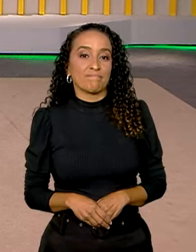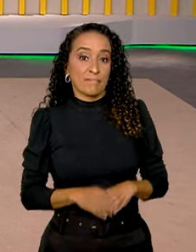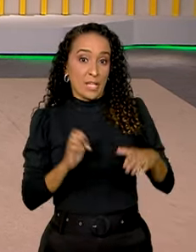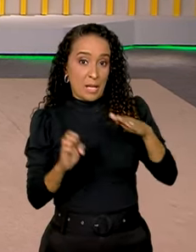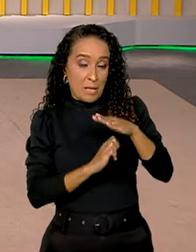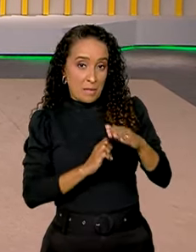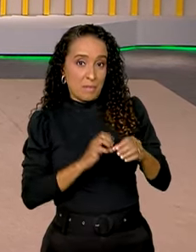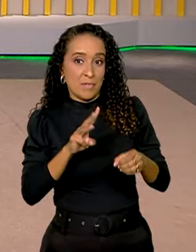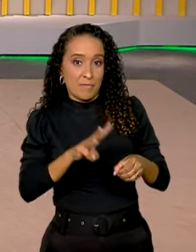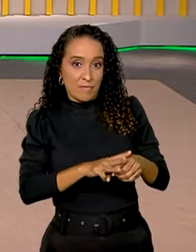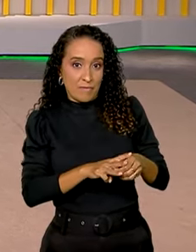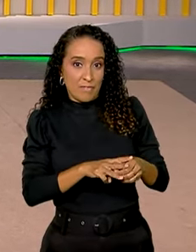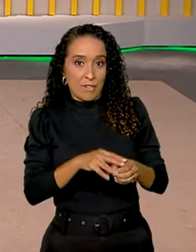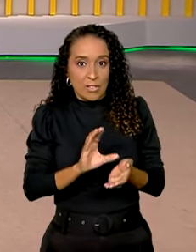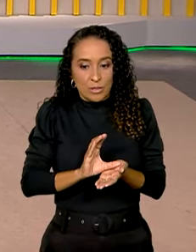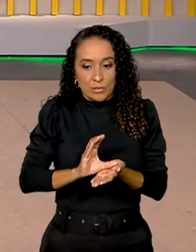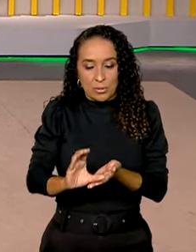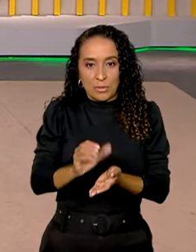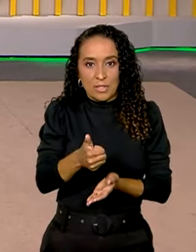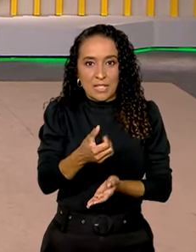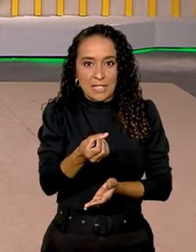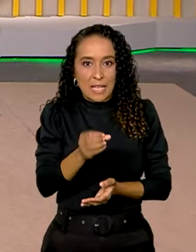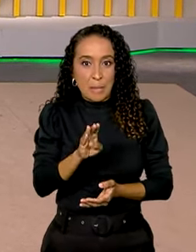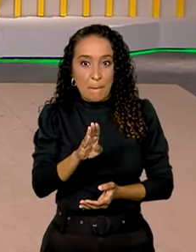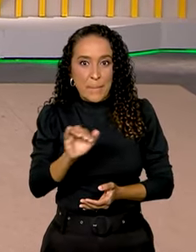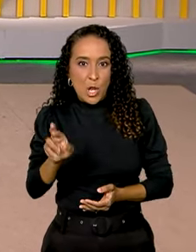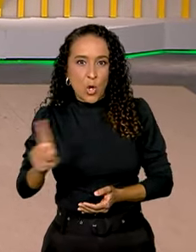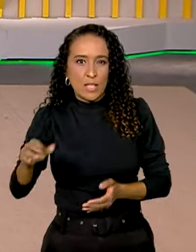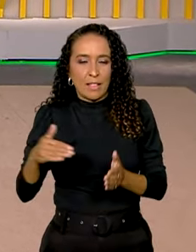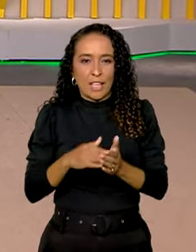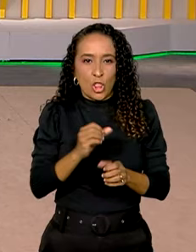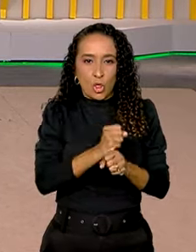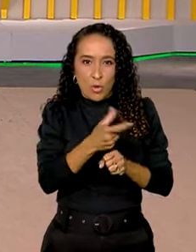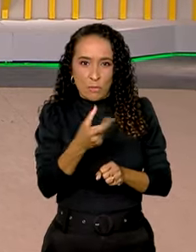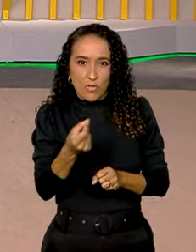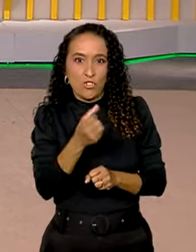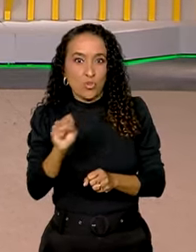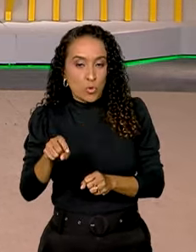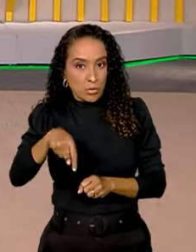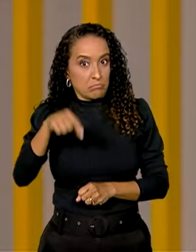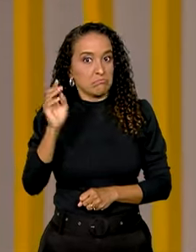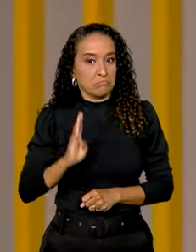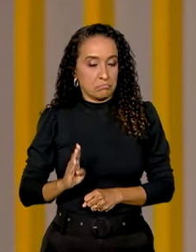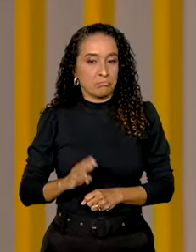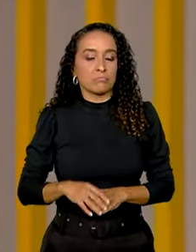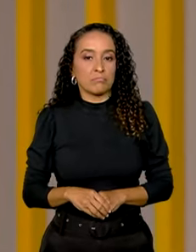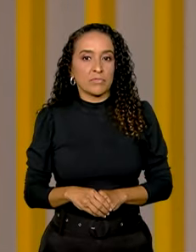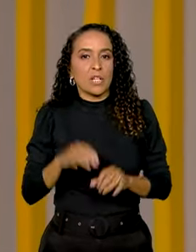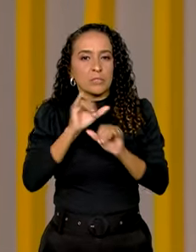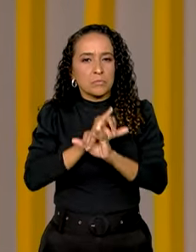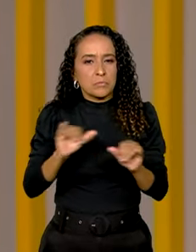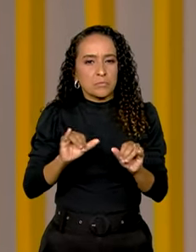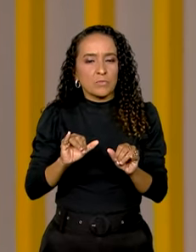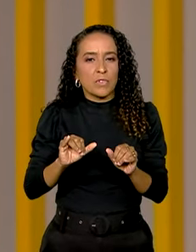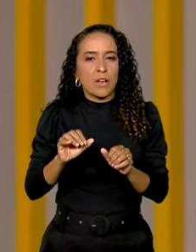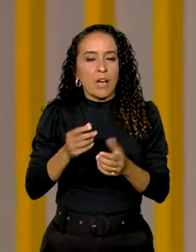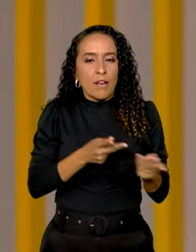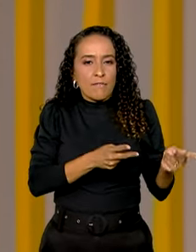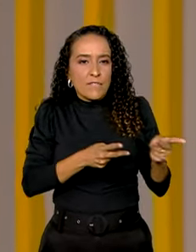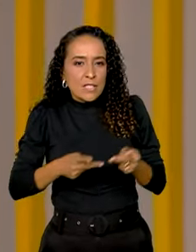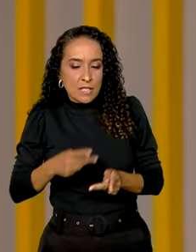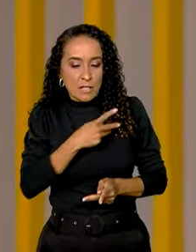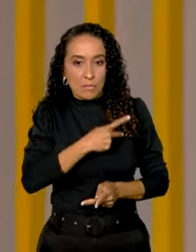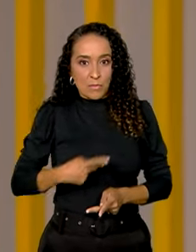A Volkswagen vai investir 16 bilhões de reais até 2028 no país. O anúncio foi feito durante visita